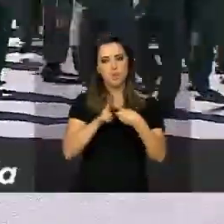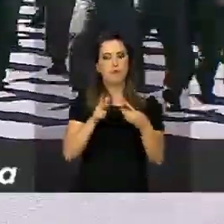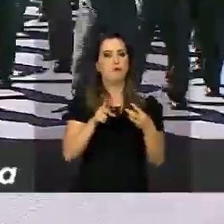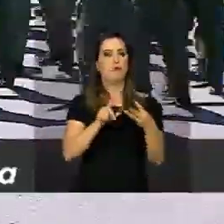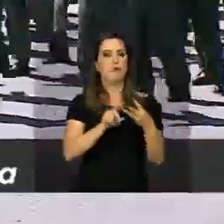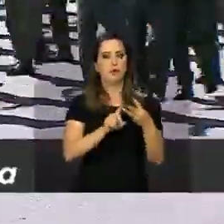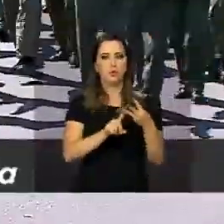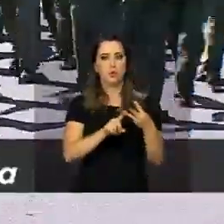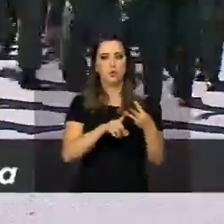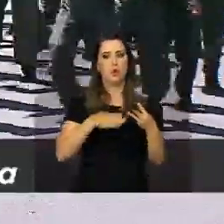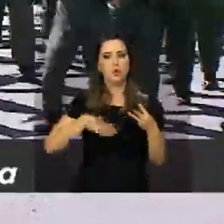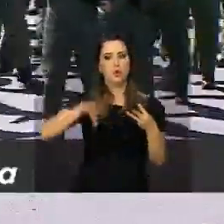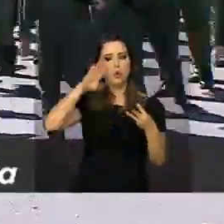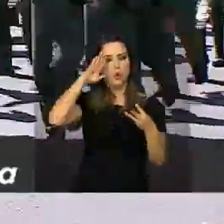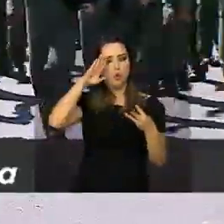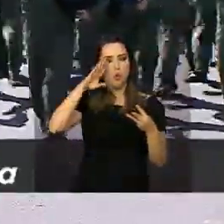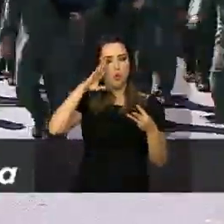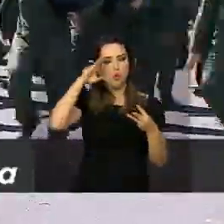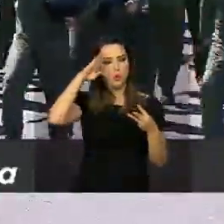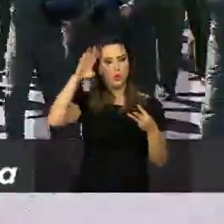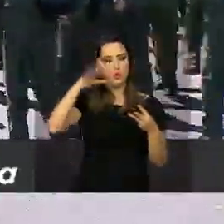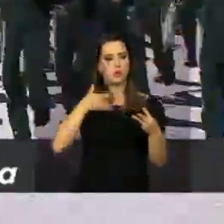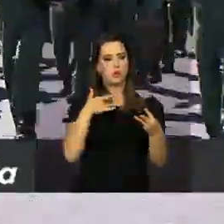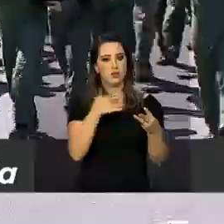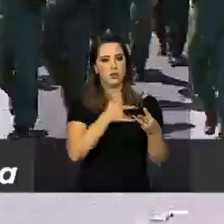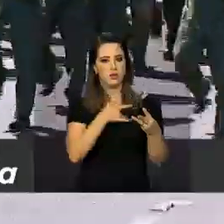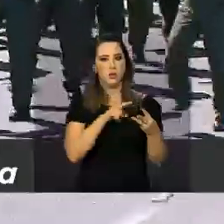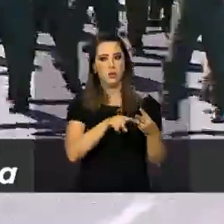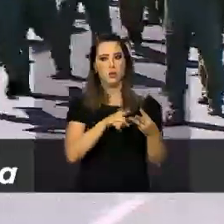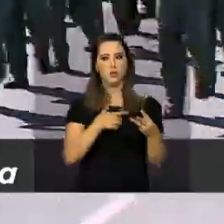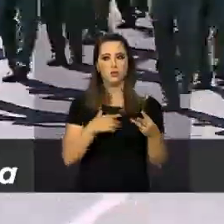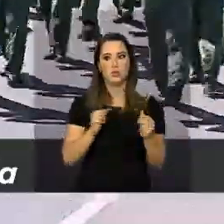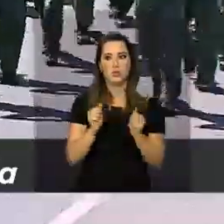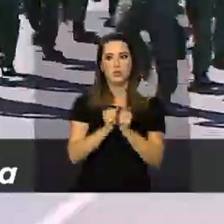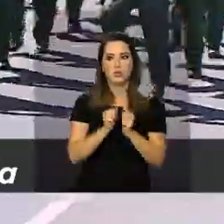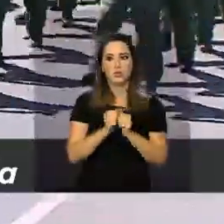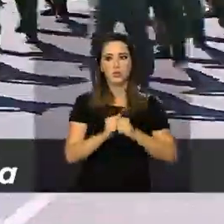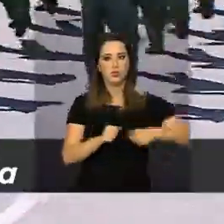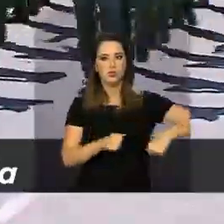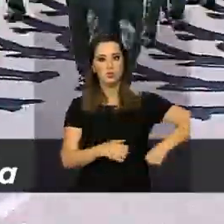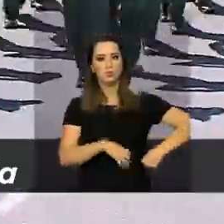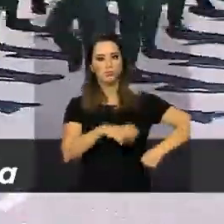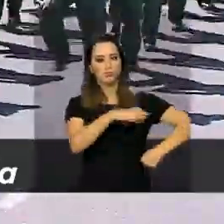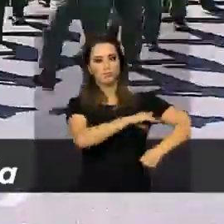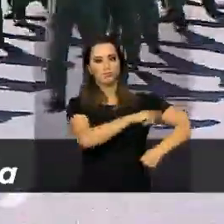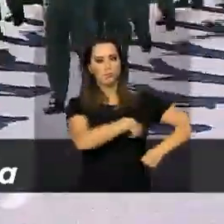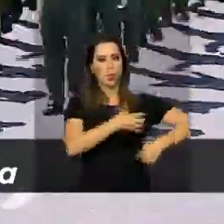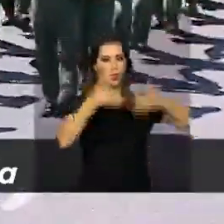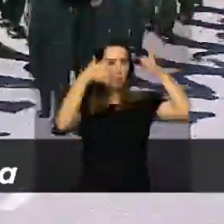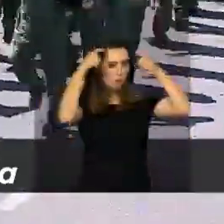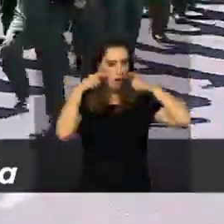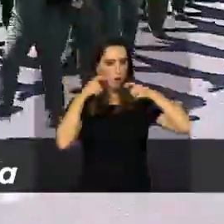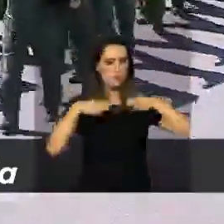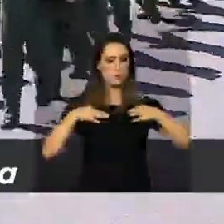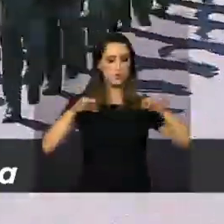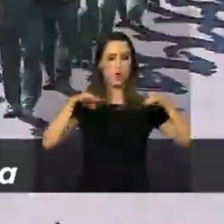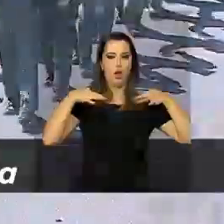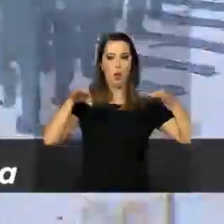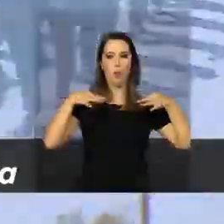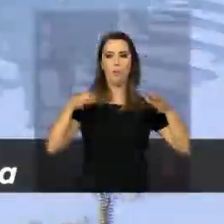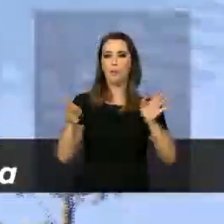que têm função a bordo de uma aeronave. Eles desfilam com o capacete, não é? Exatamente. E com o característico macacão de voo,